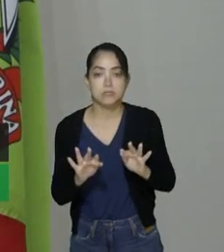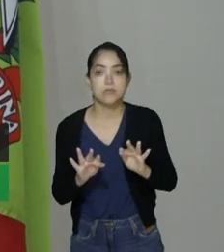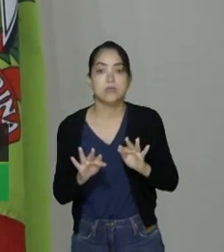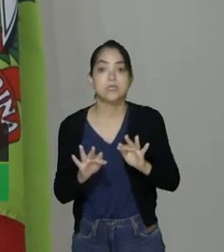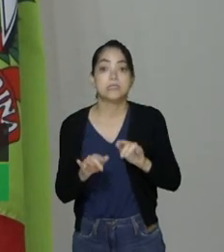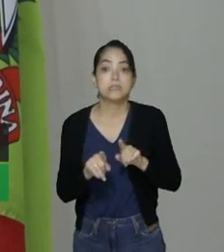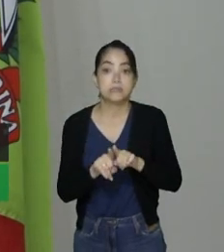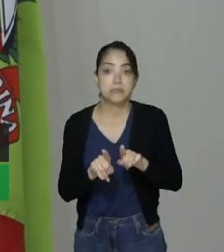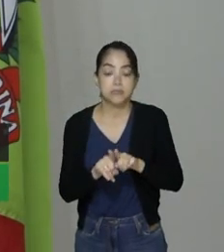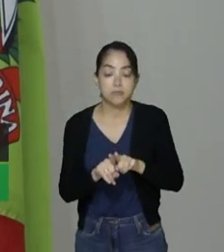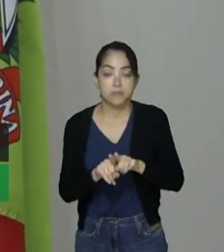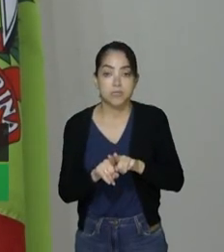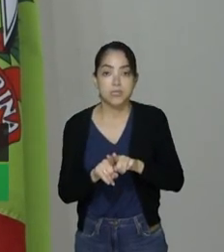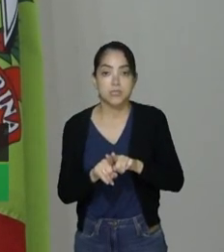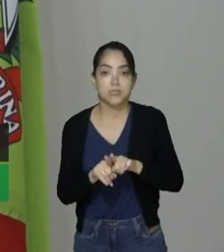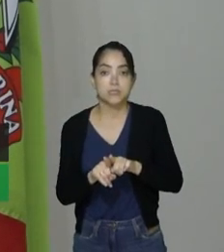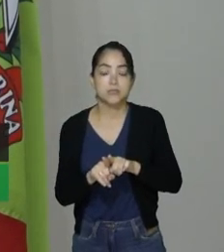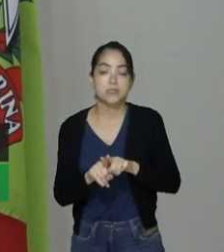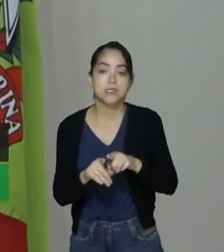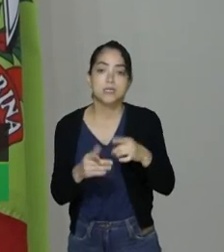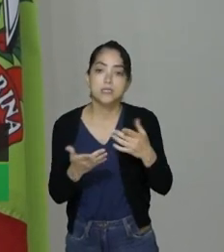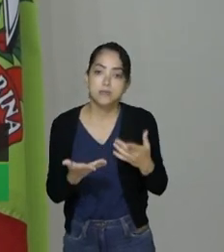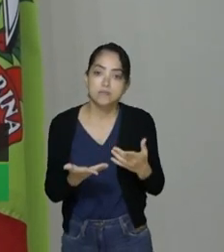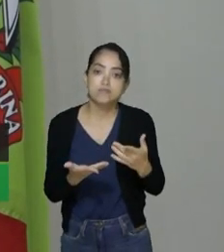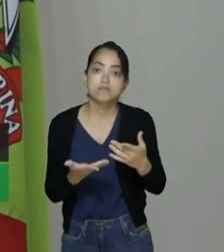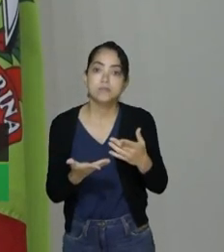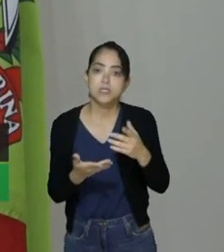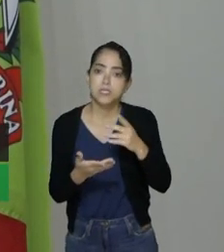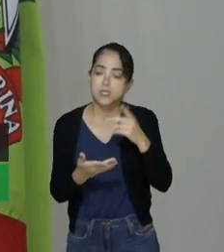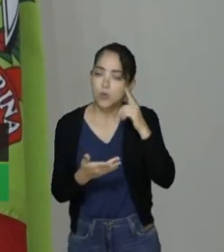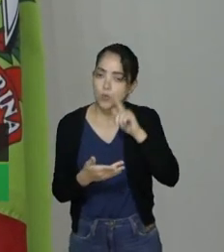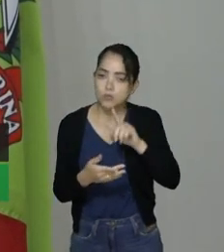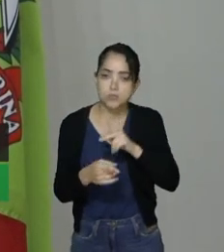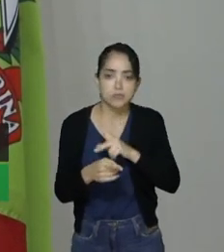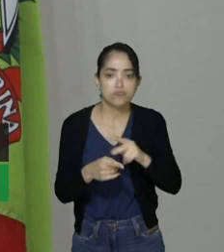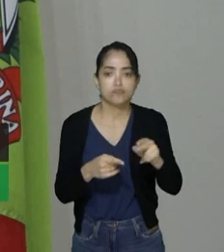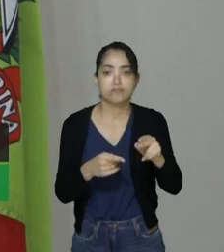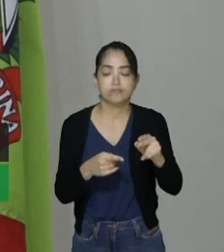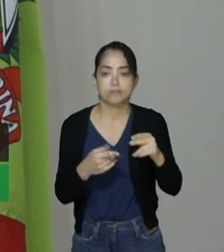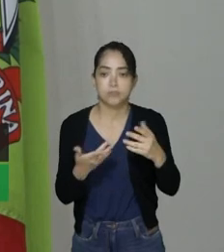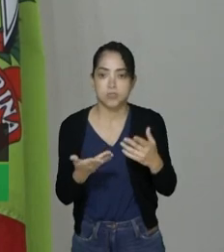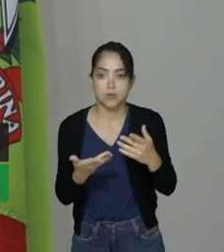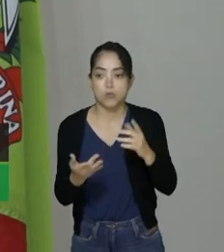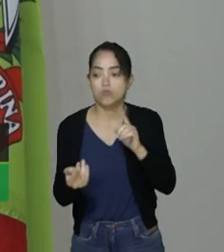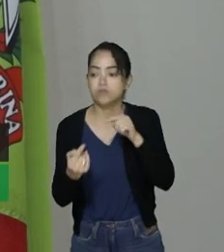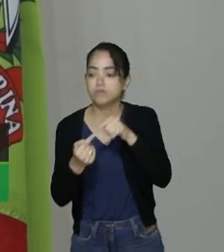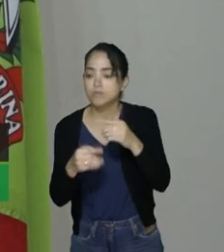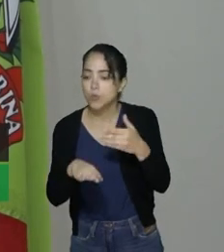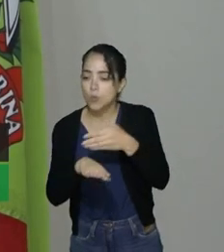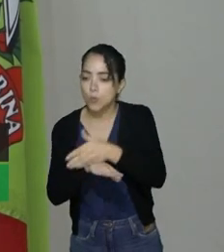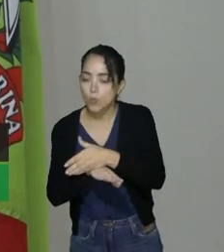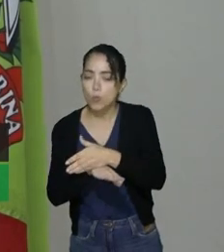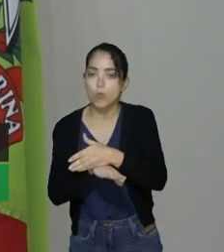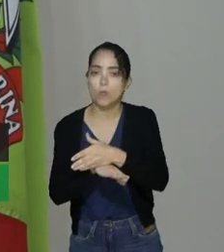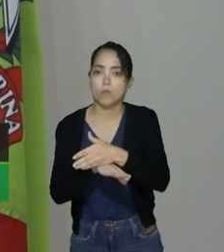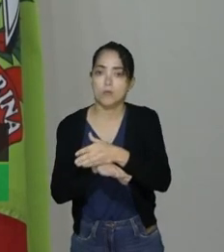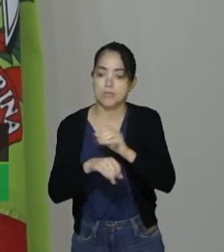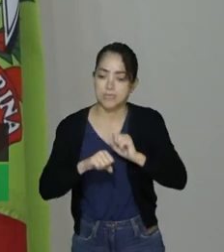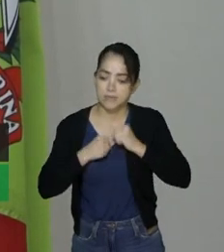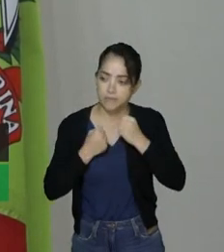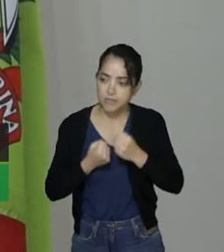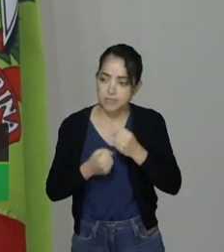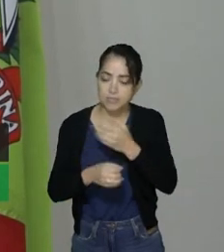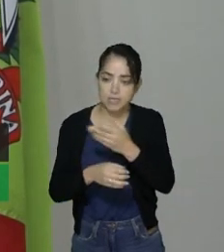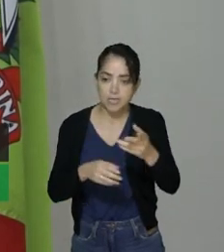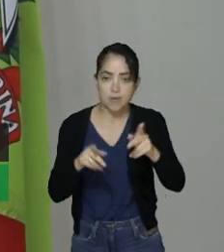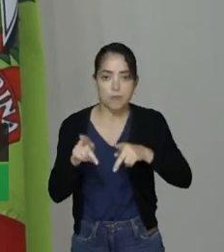dúvida, alguém que se realizou no que fez. Eu entrei nessa casa com o propósito de defender o pagador de impostos, defender